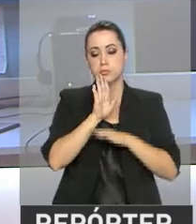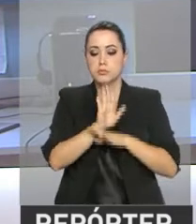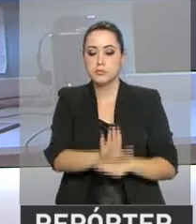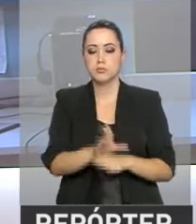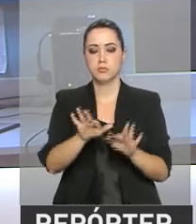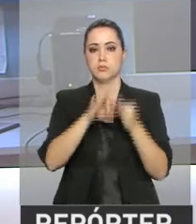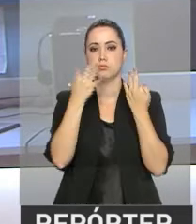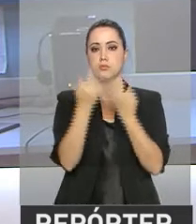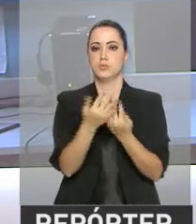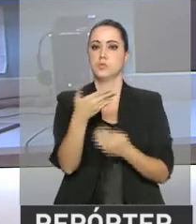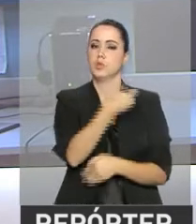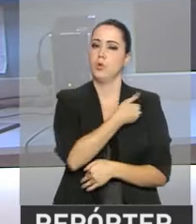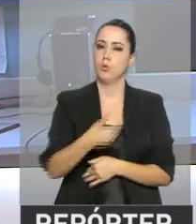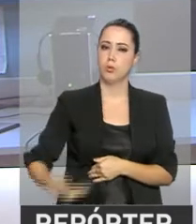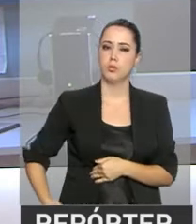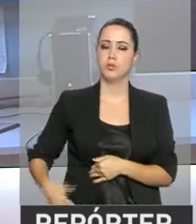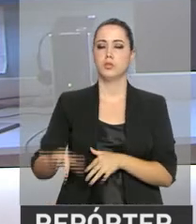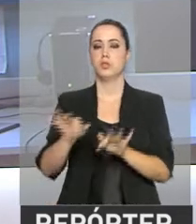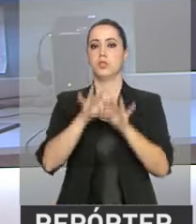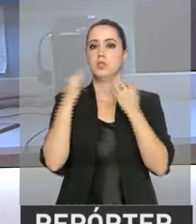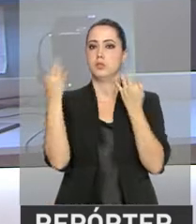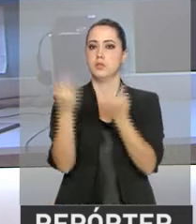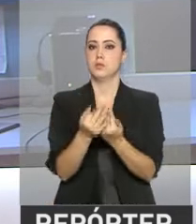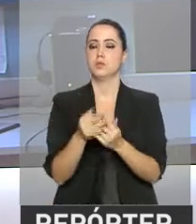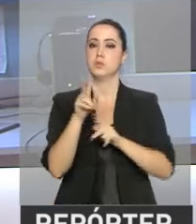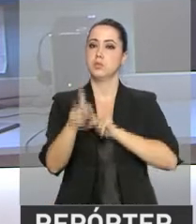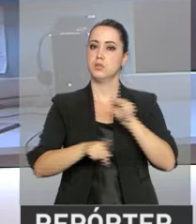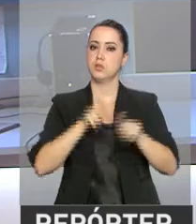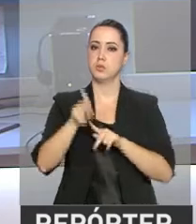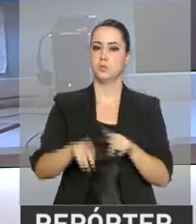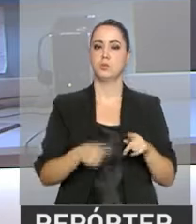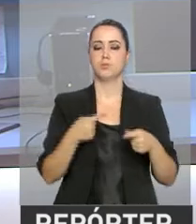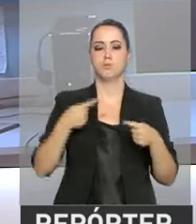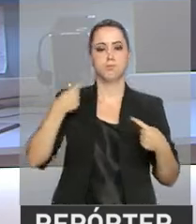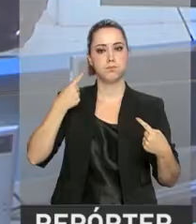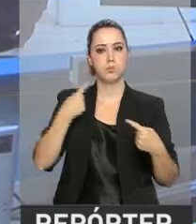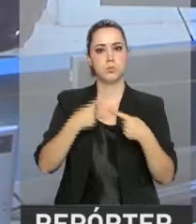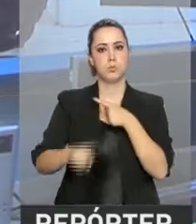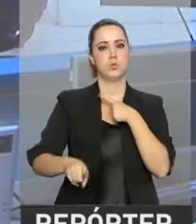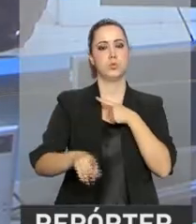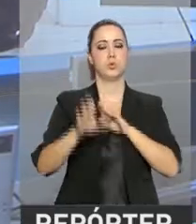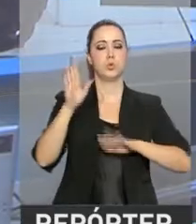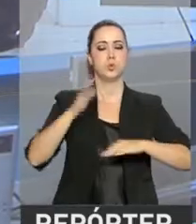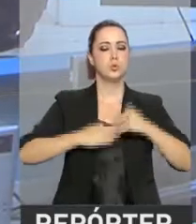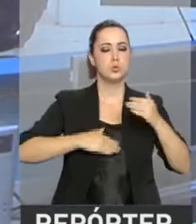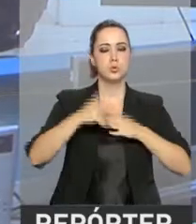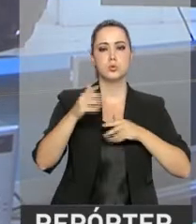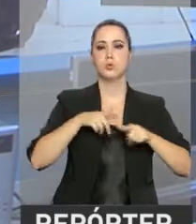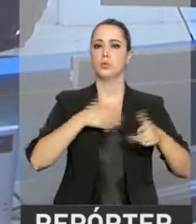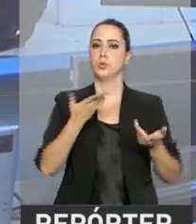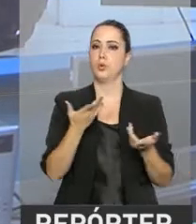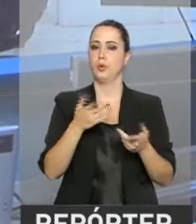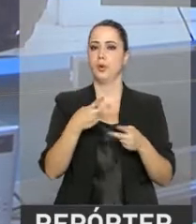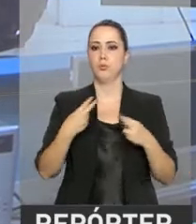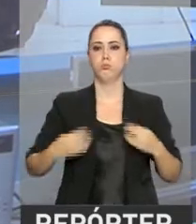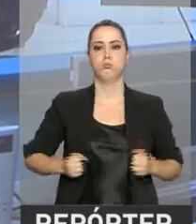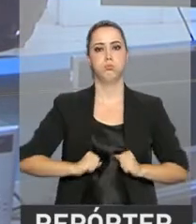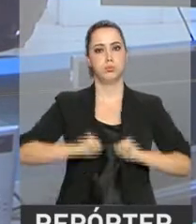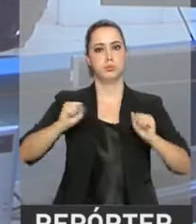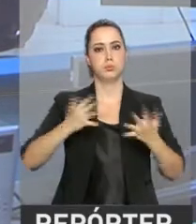e ao governo turco e condenou também qualquer ato de terrorismo no ar desde